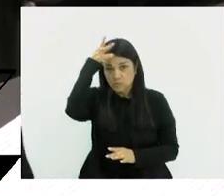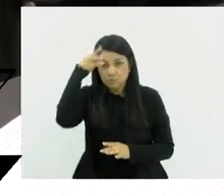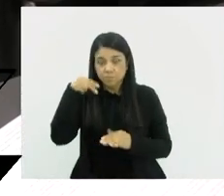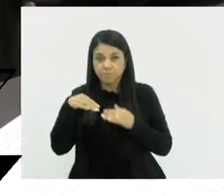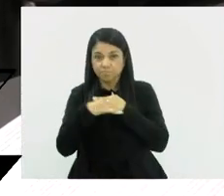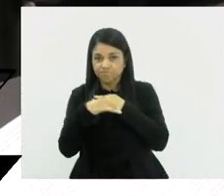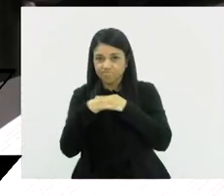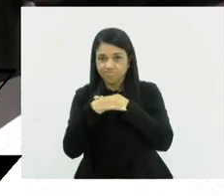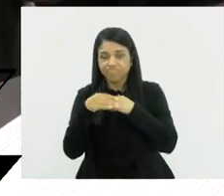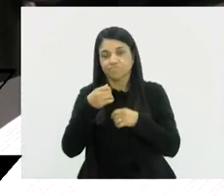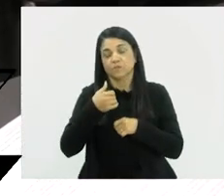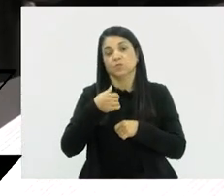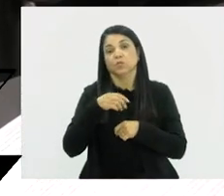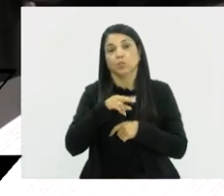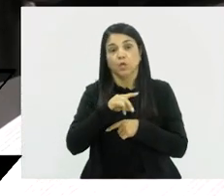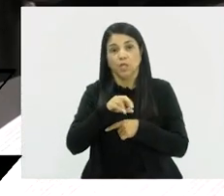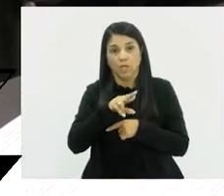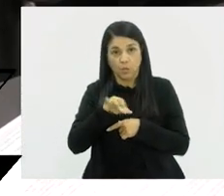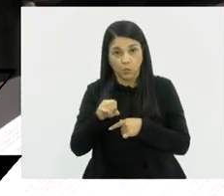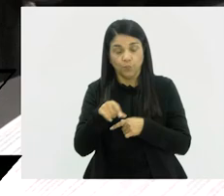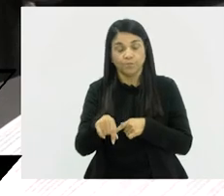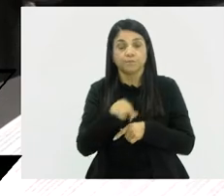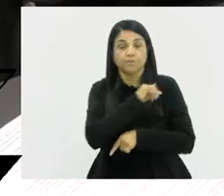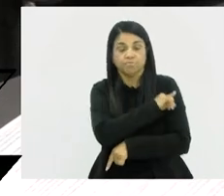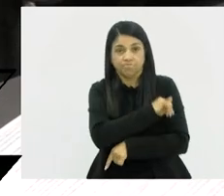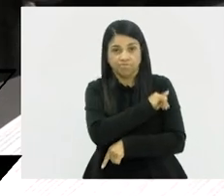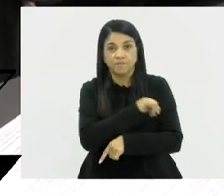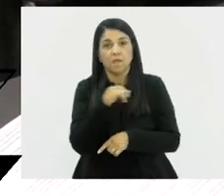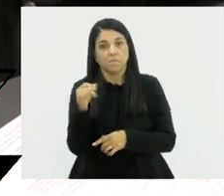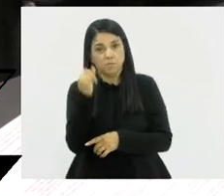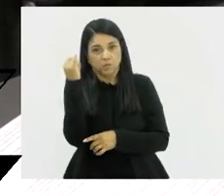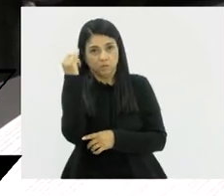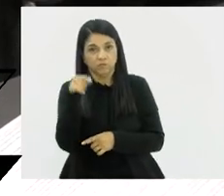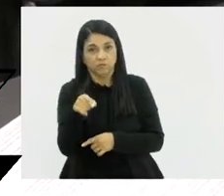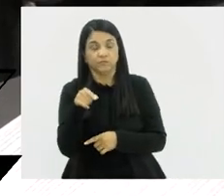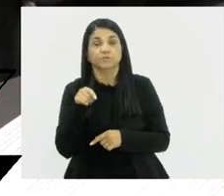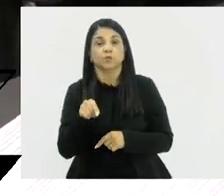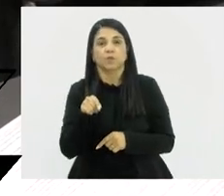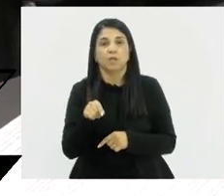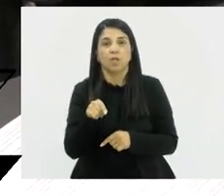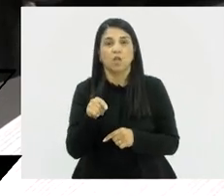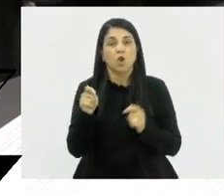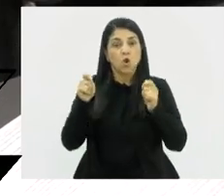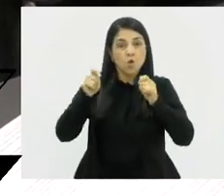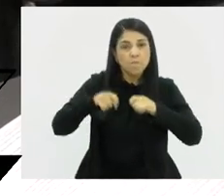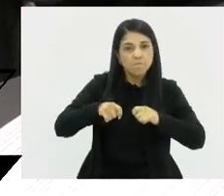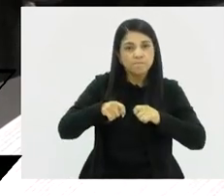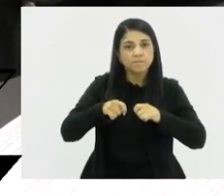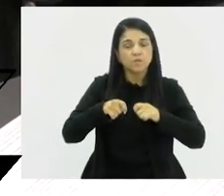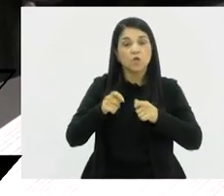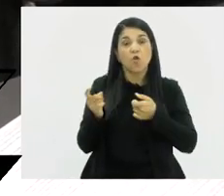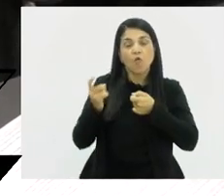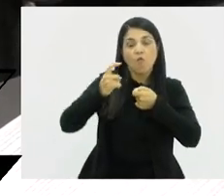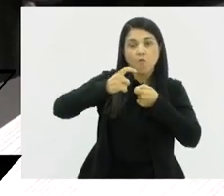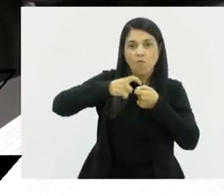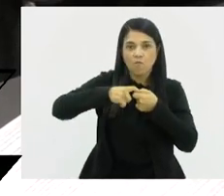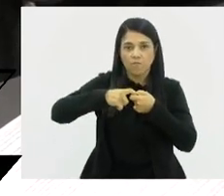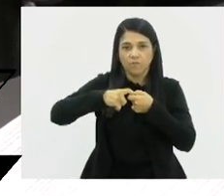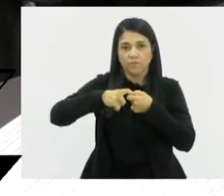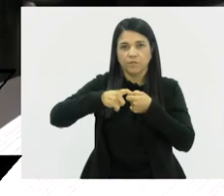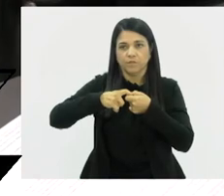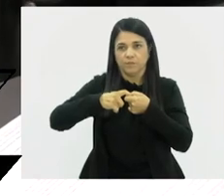essa estruturação do órgão ela é importante porque de quem é a competência para realizar convênios com